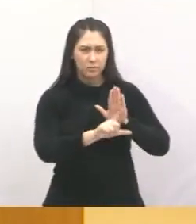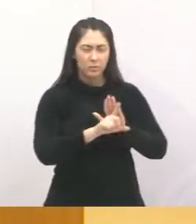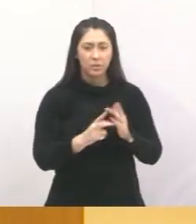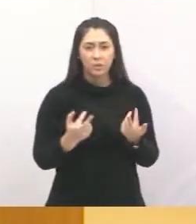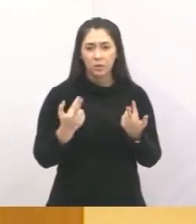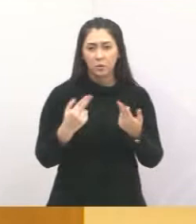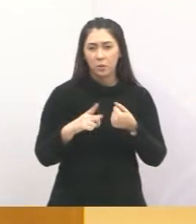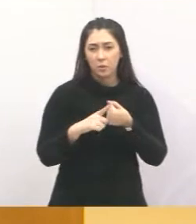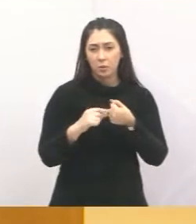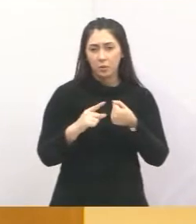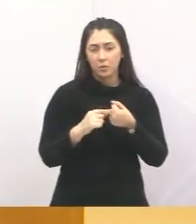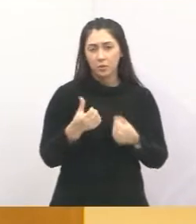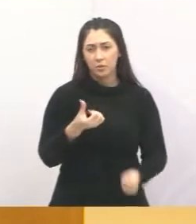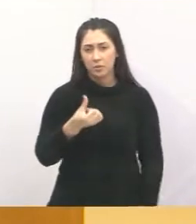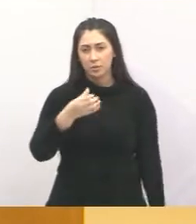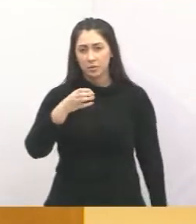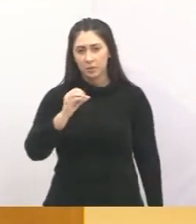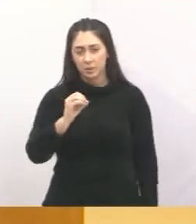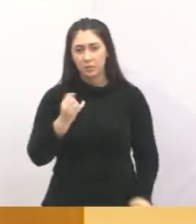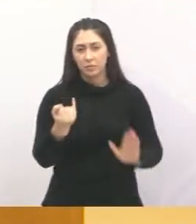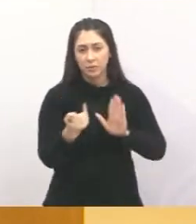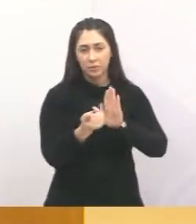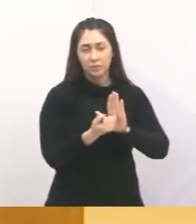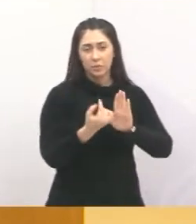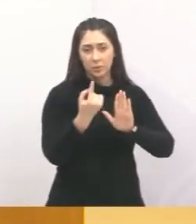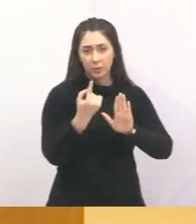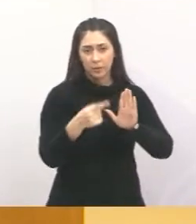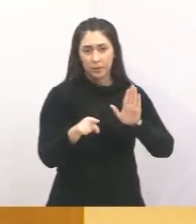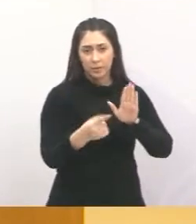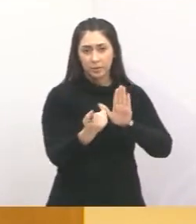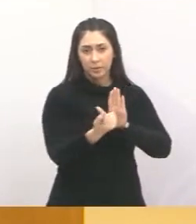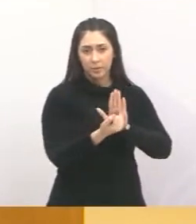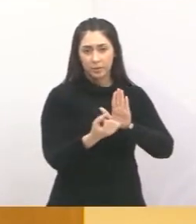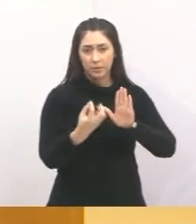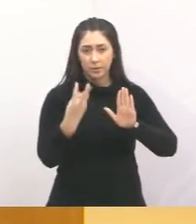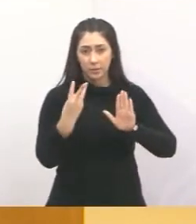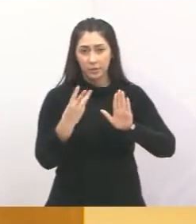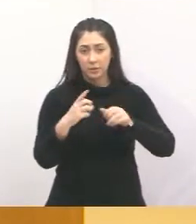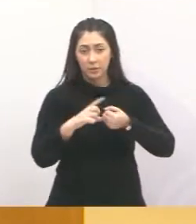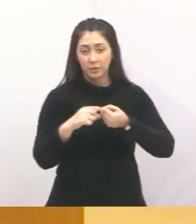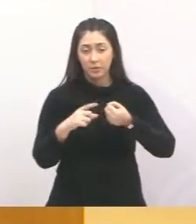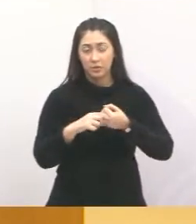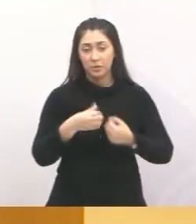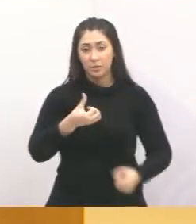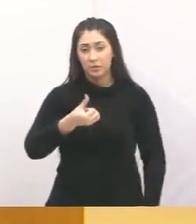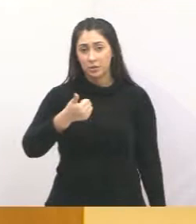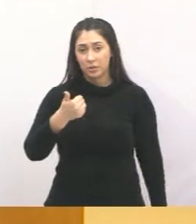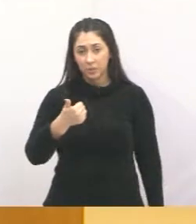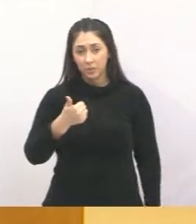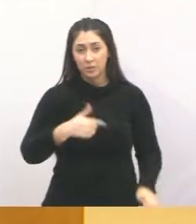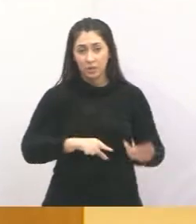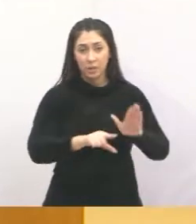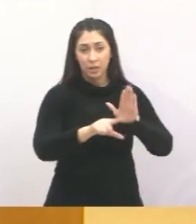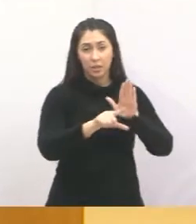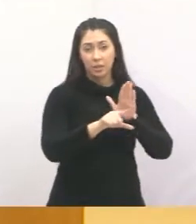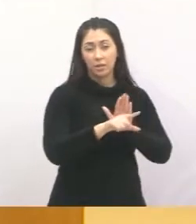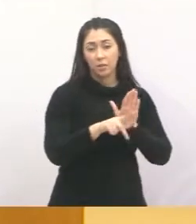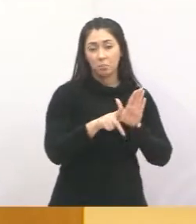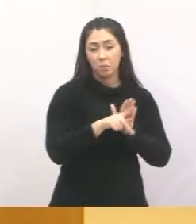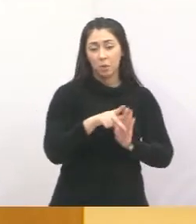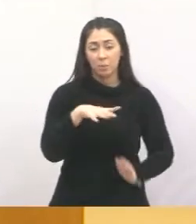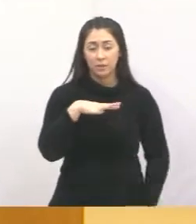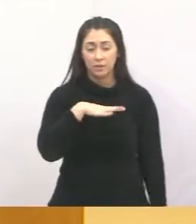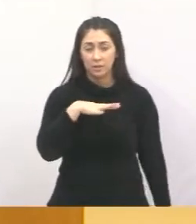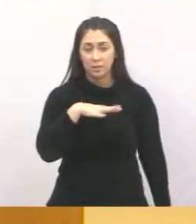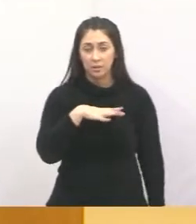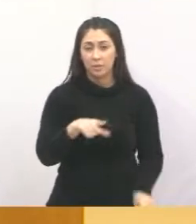dispõem os artigos 60, os incisos 1º e 3º do artigo 61 da Lei Orgânica Municipal e os incisos